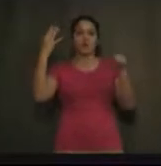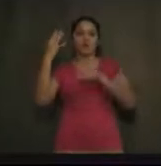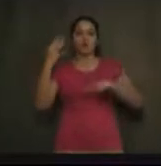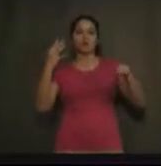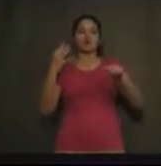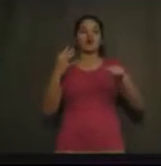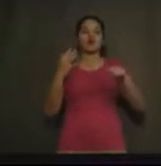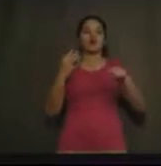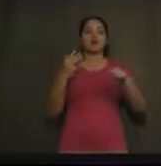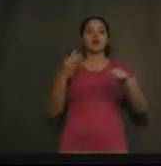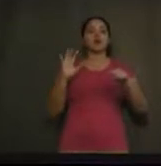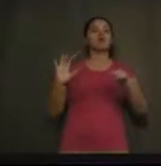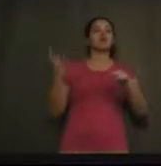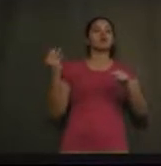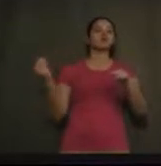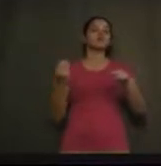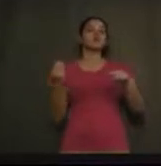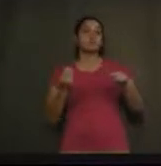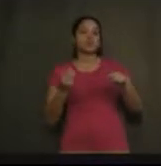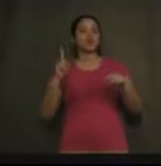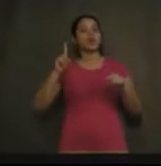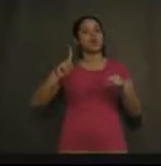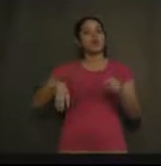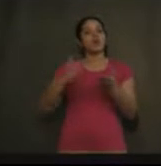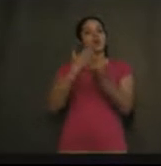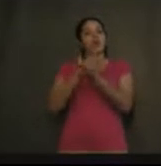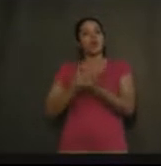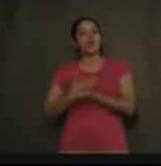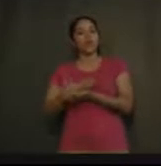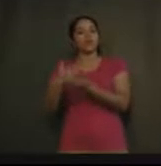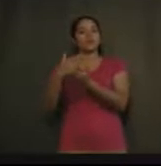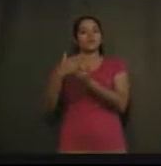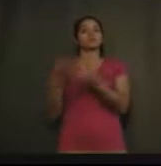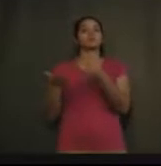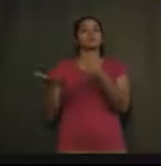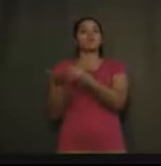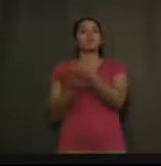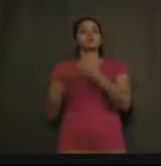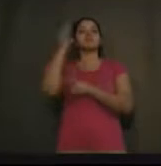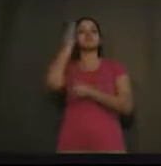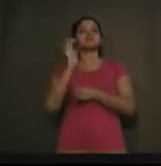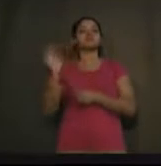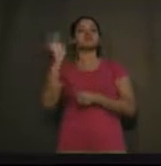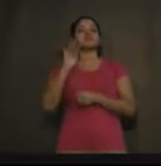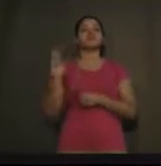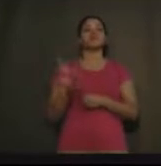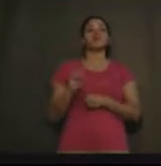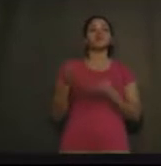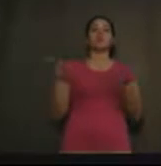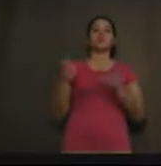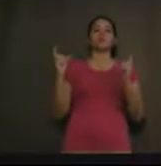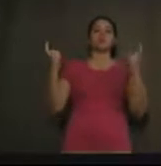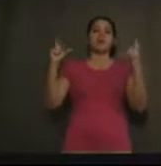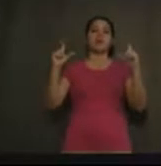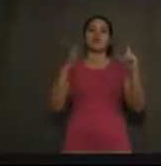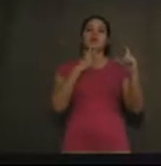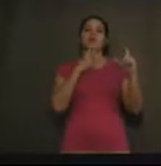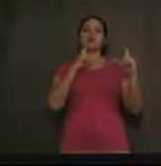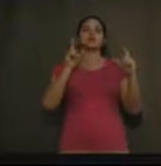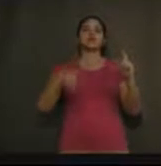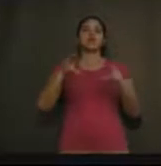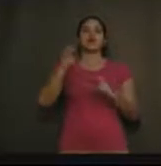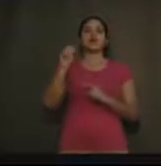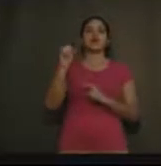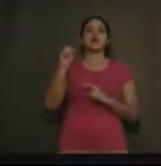transversais, que está na origem do que é chamado popularmente como caos, é o